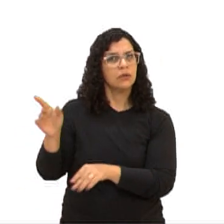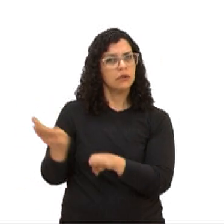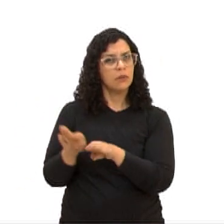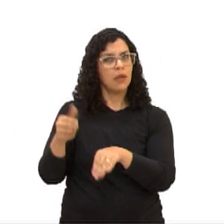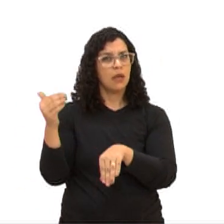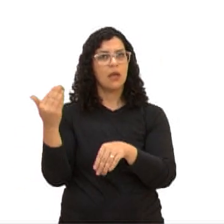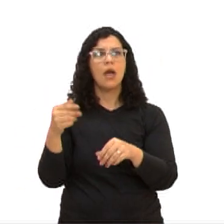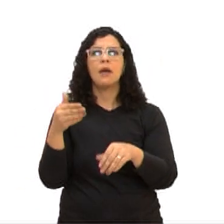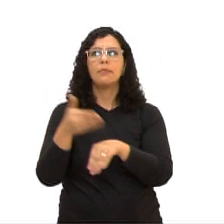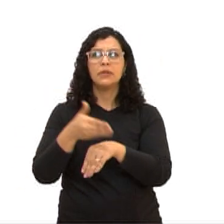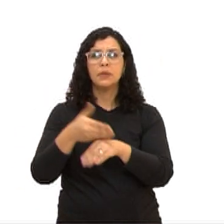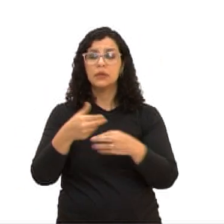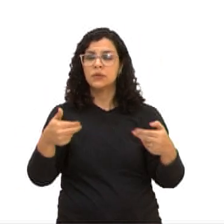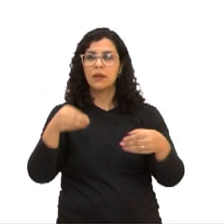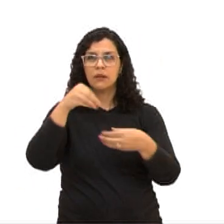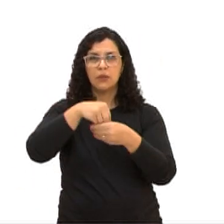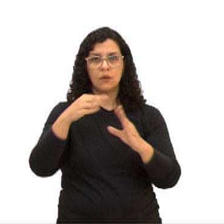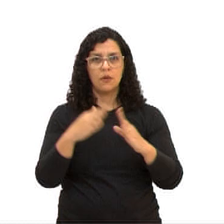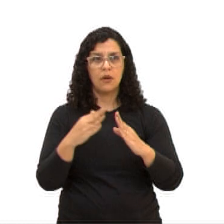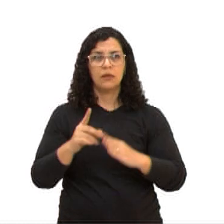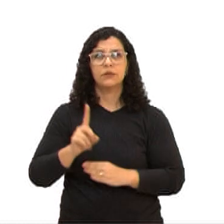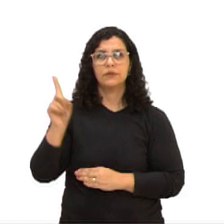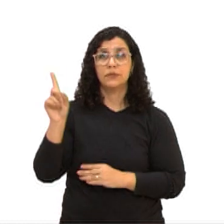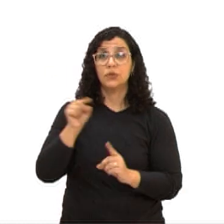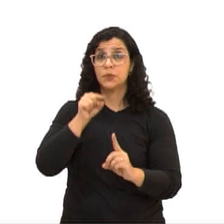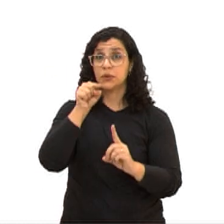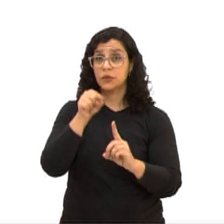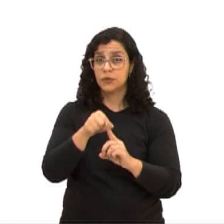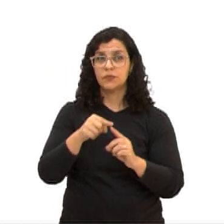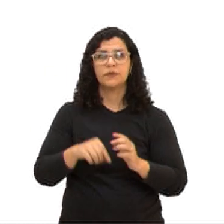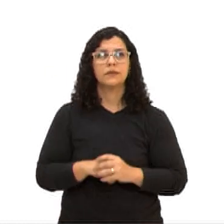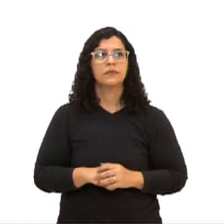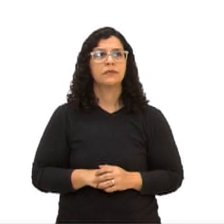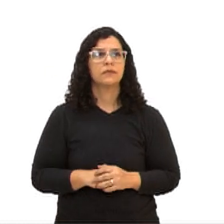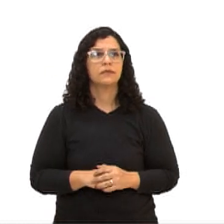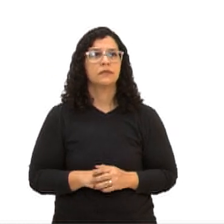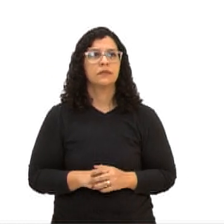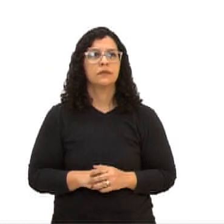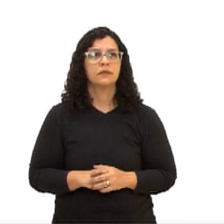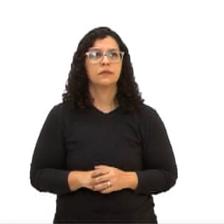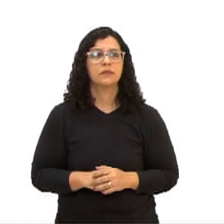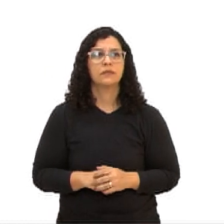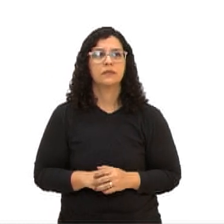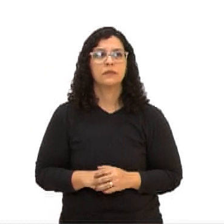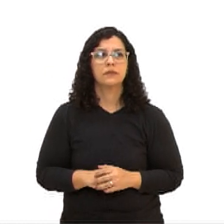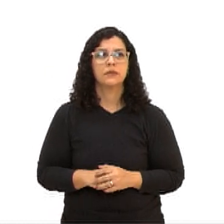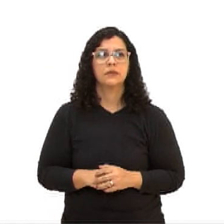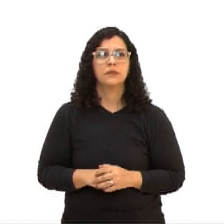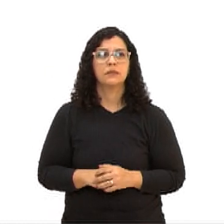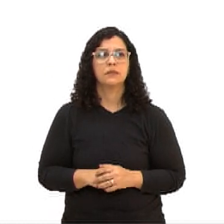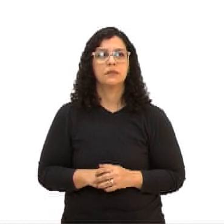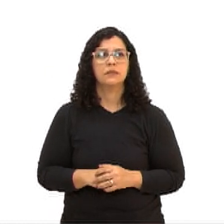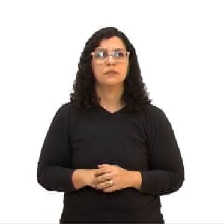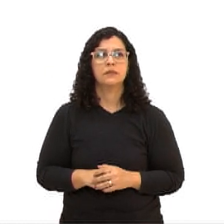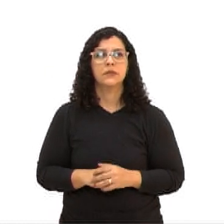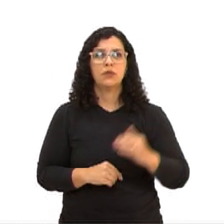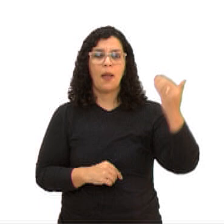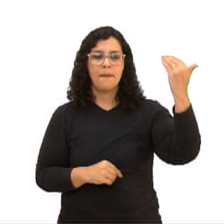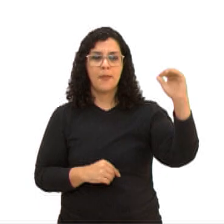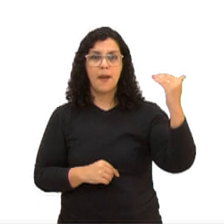para motivar as crianças. Objetivos: comer bem, estudar,